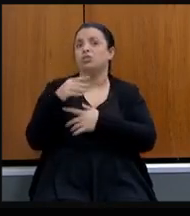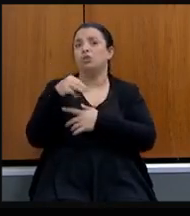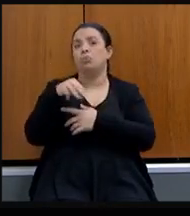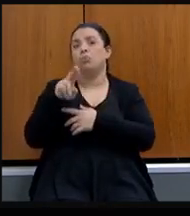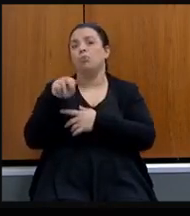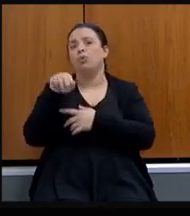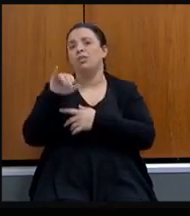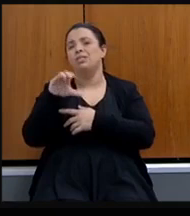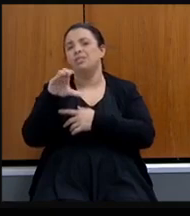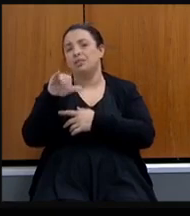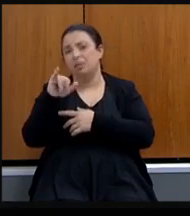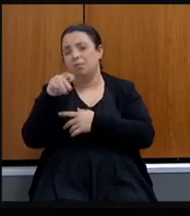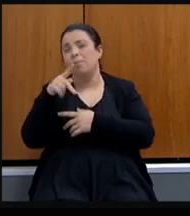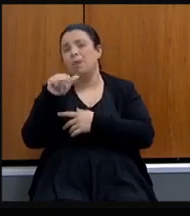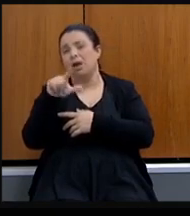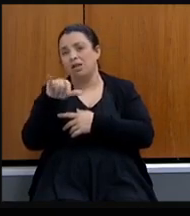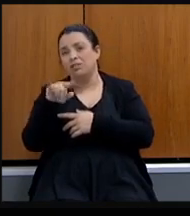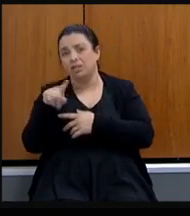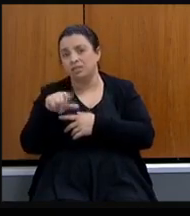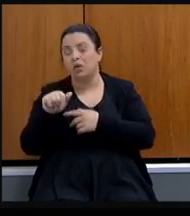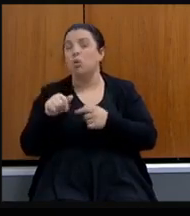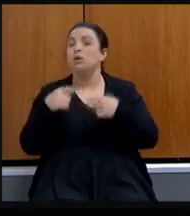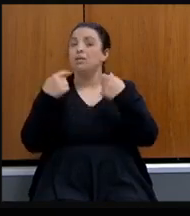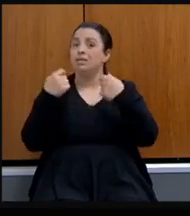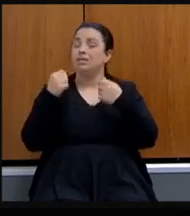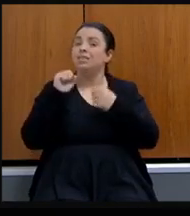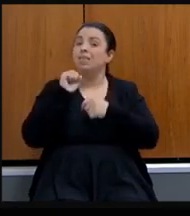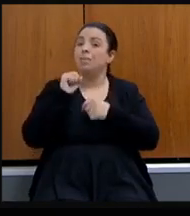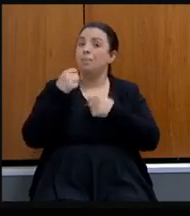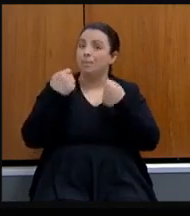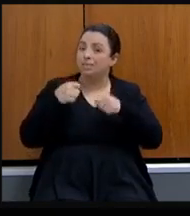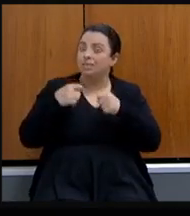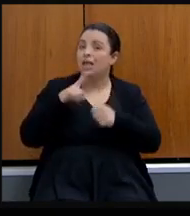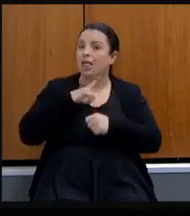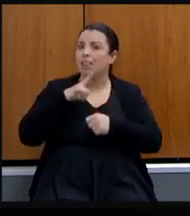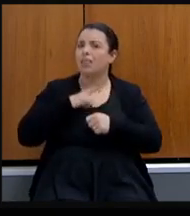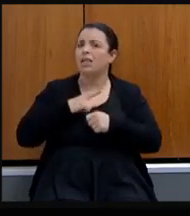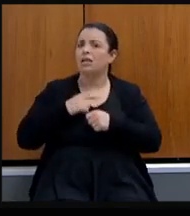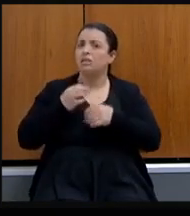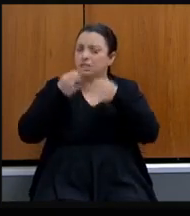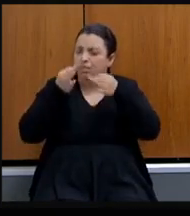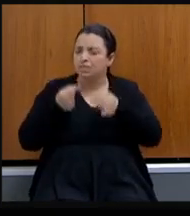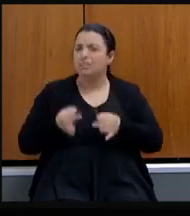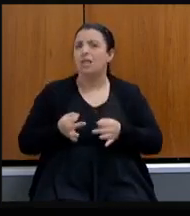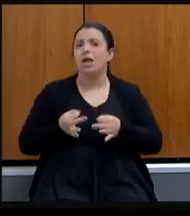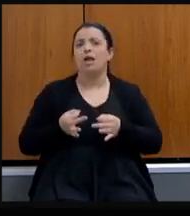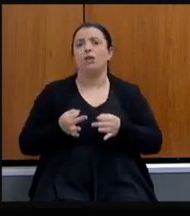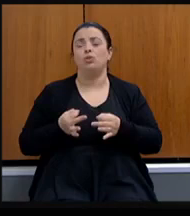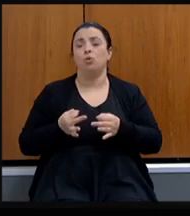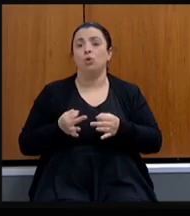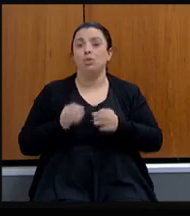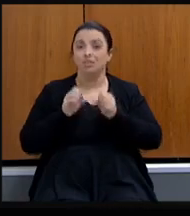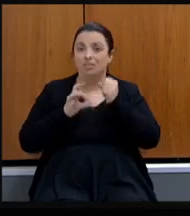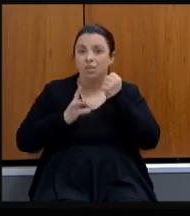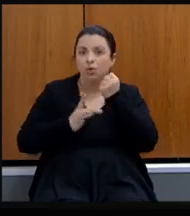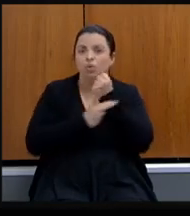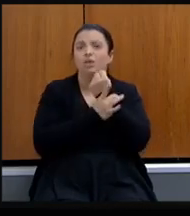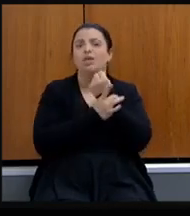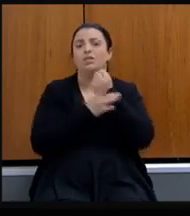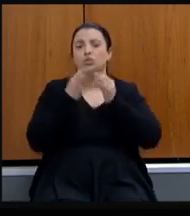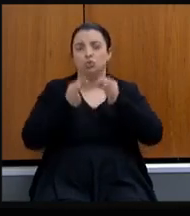de educação é que faz ano tem bacon democracia com participação com segurança jurídica e com sustentabilidade